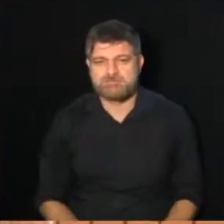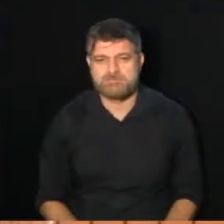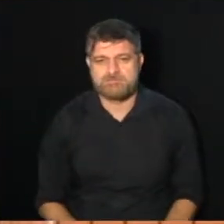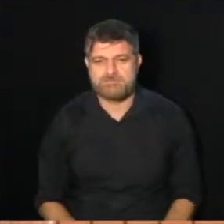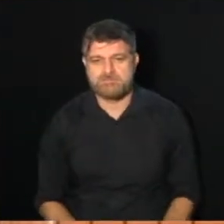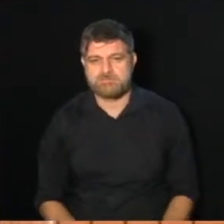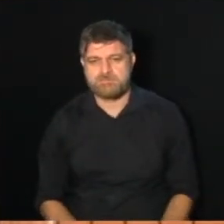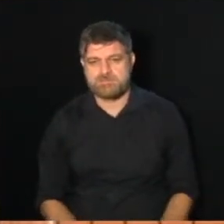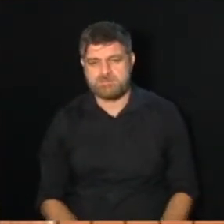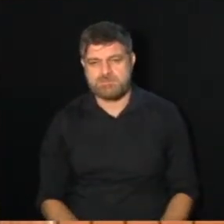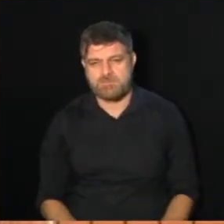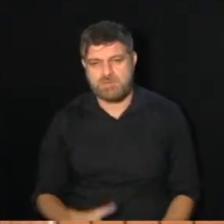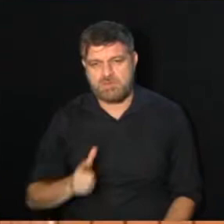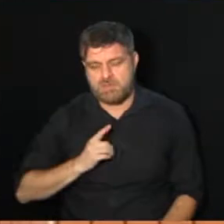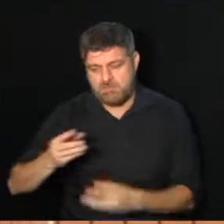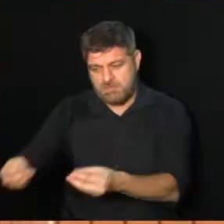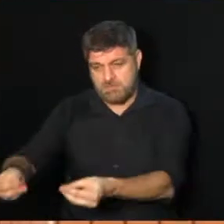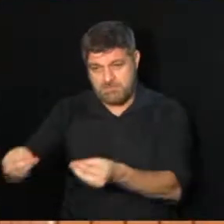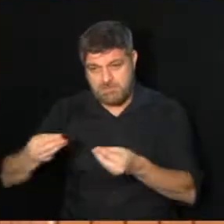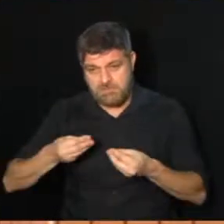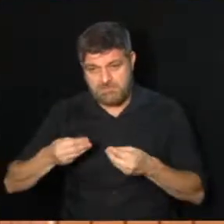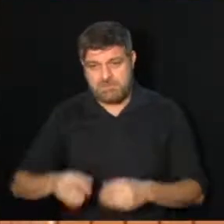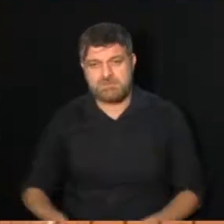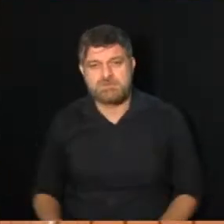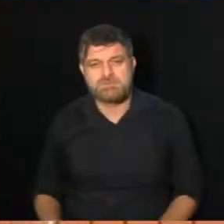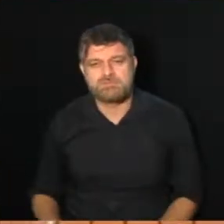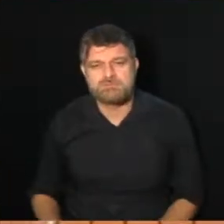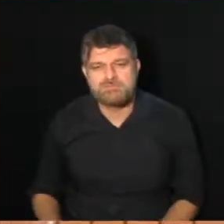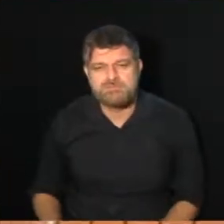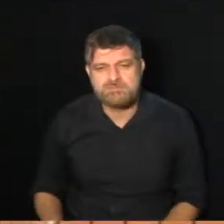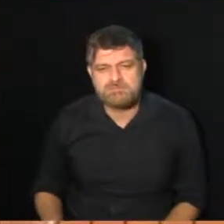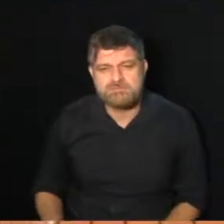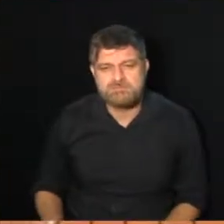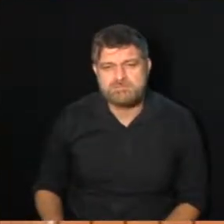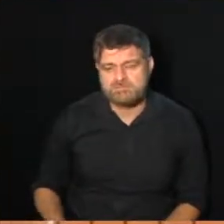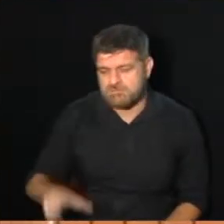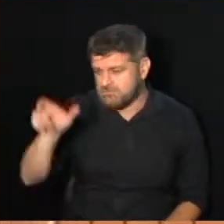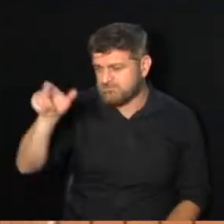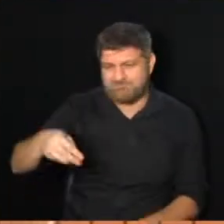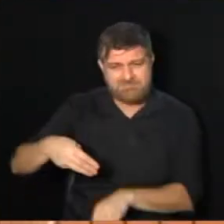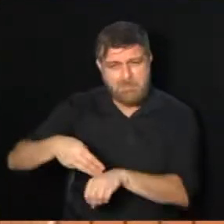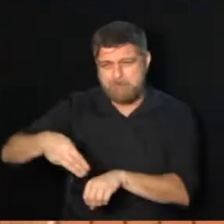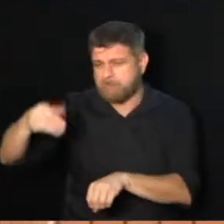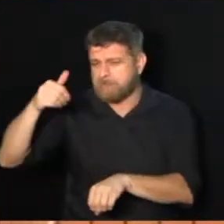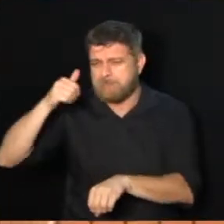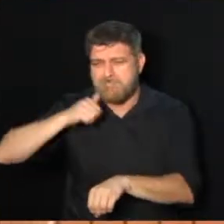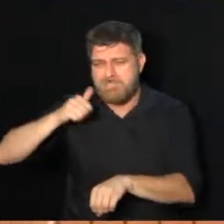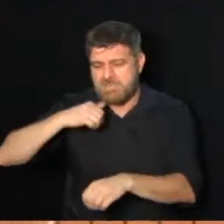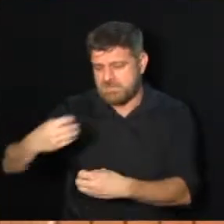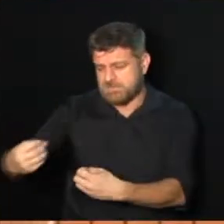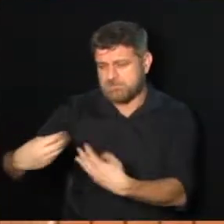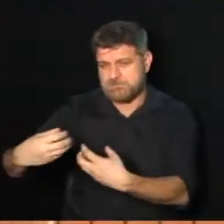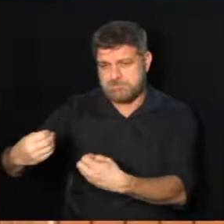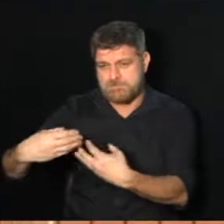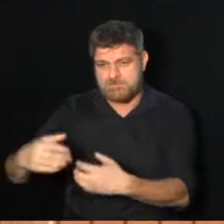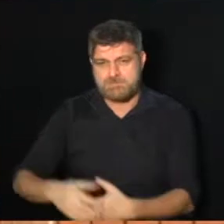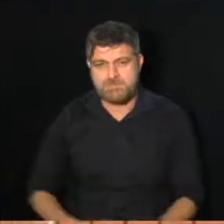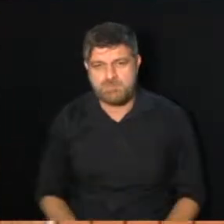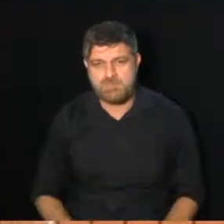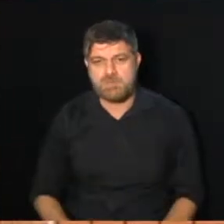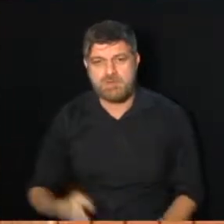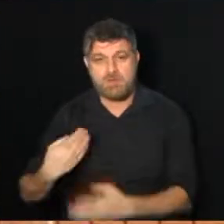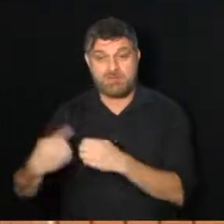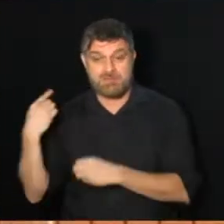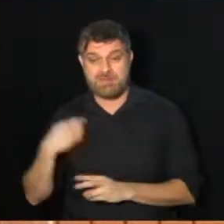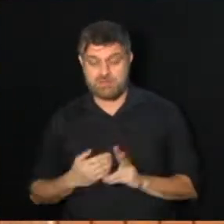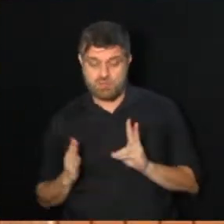que nos foi passada pela Kay Prenes, que é uma das nossas mestras. Ela afirma que, na época dos índios, que